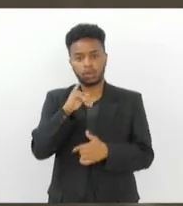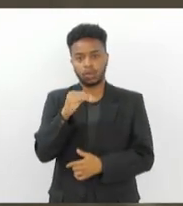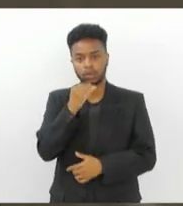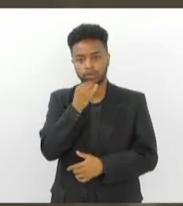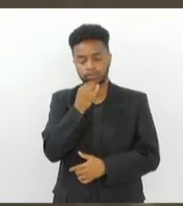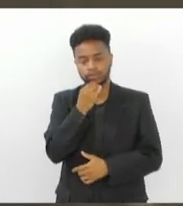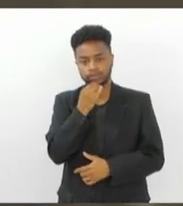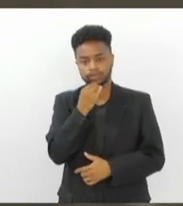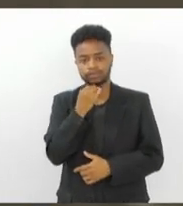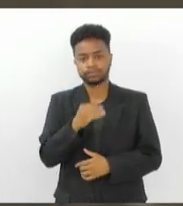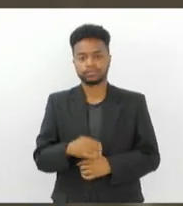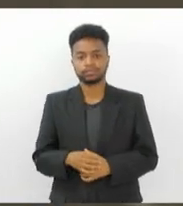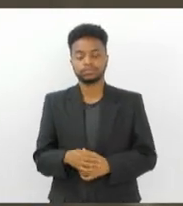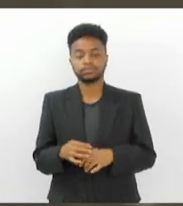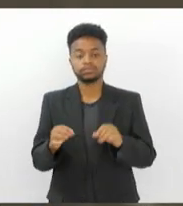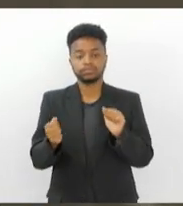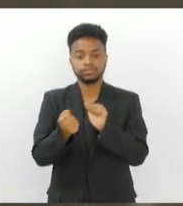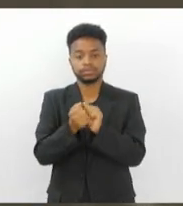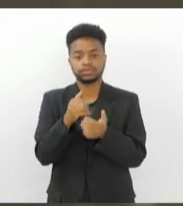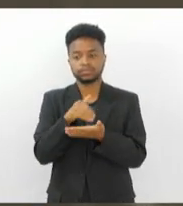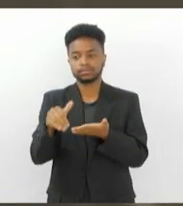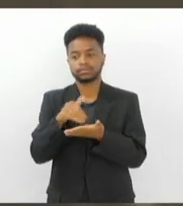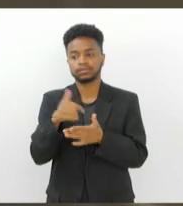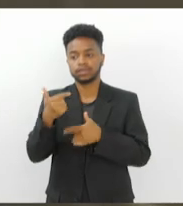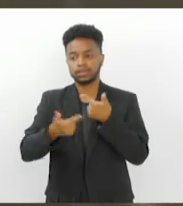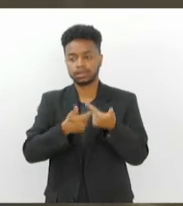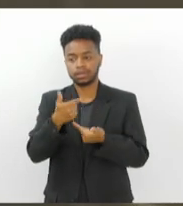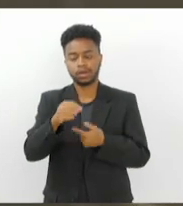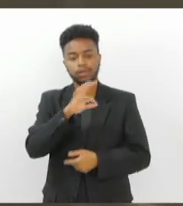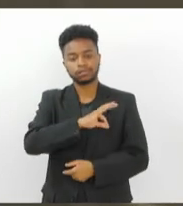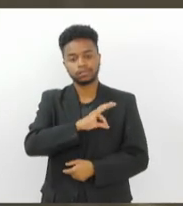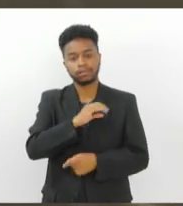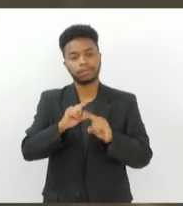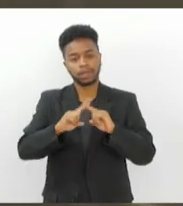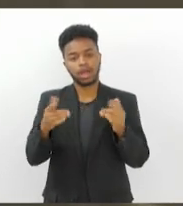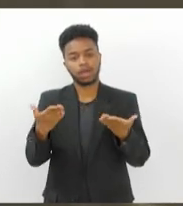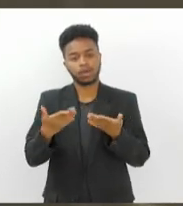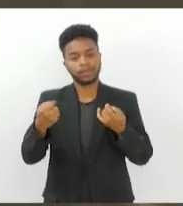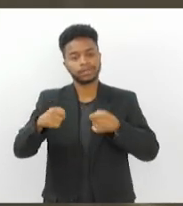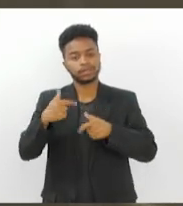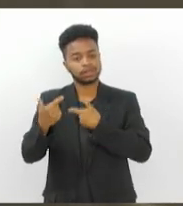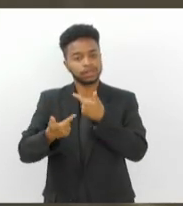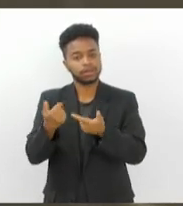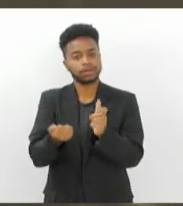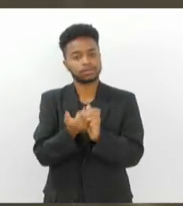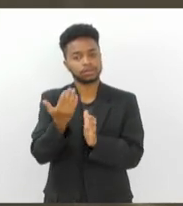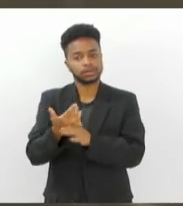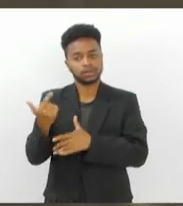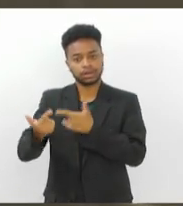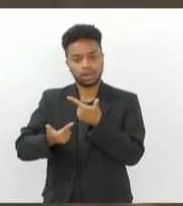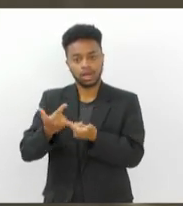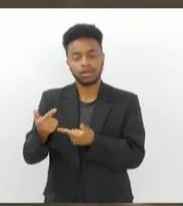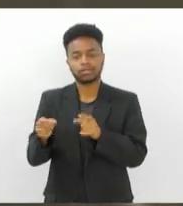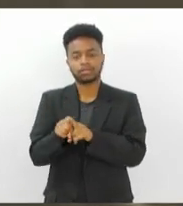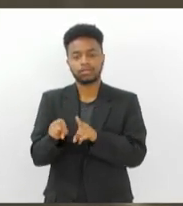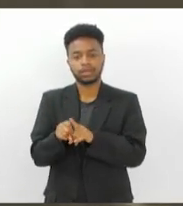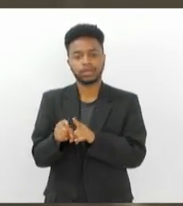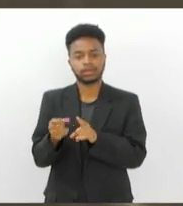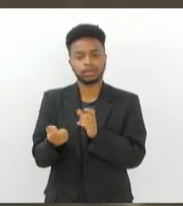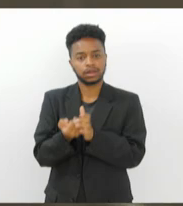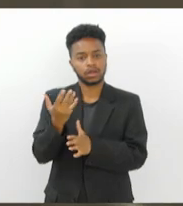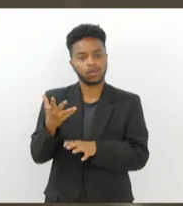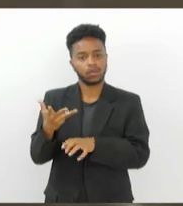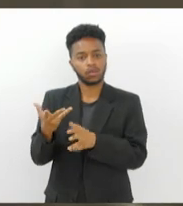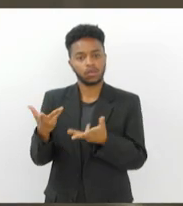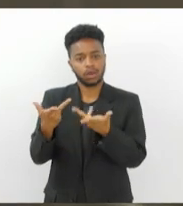e à frente da secretário de trabalho e renda e agora trabalhar para gerar emprego para gerar cada vez mais qualificação